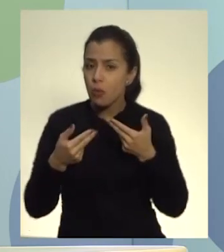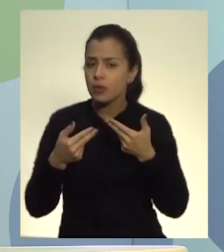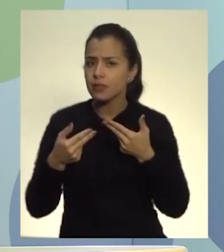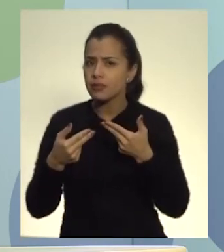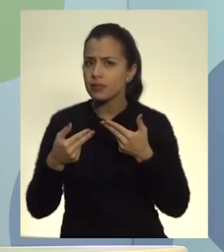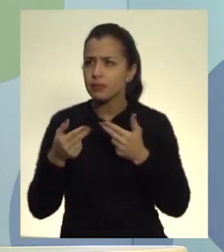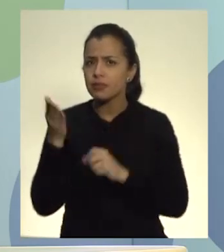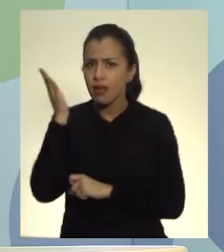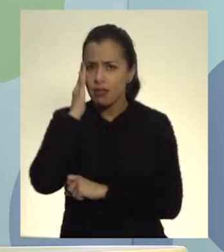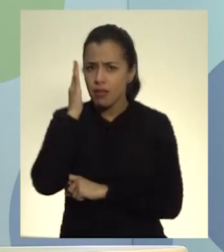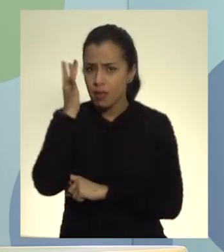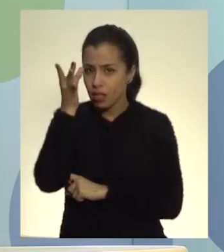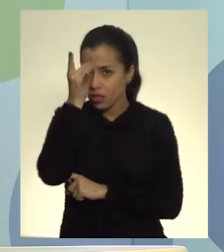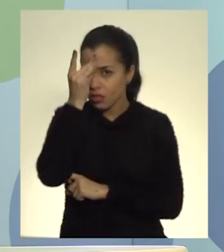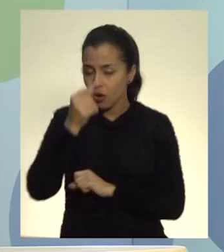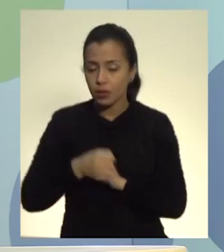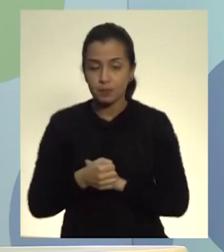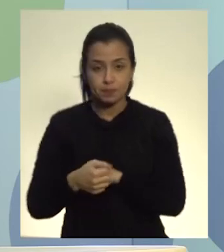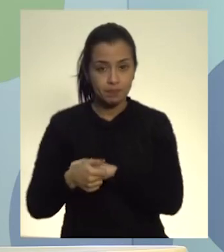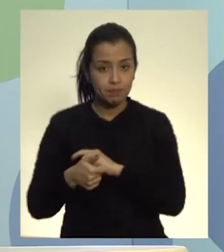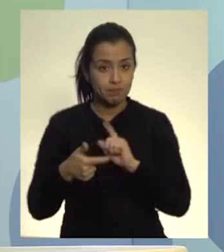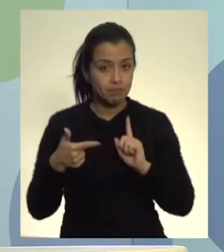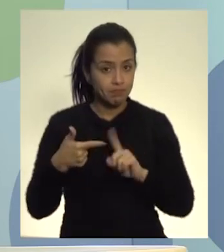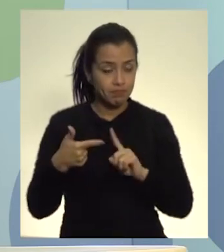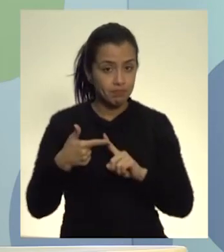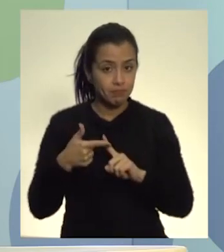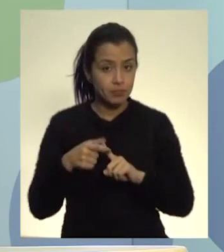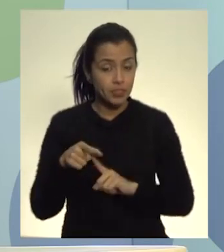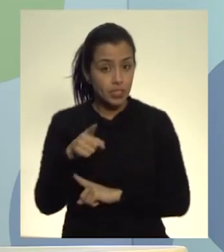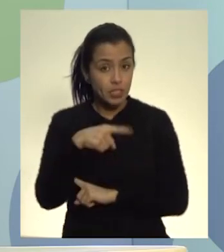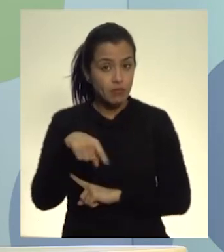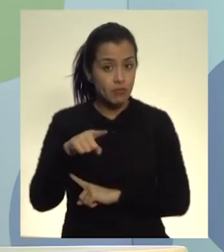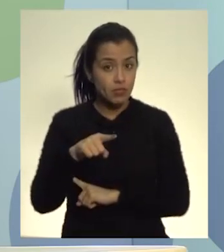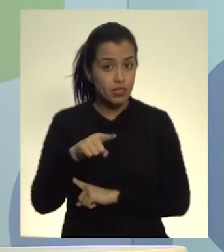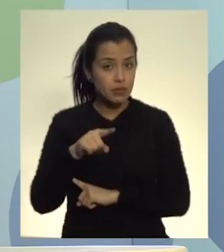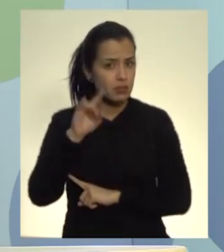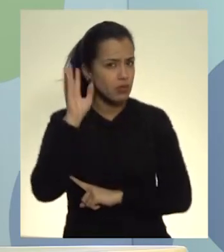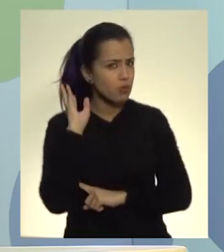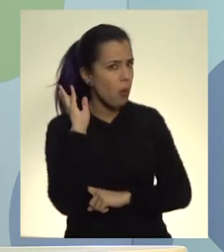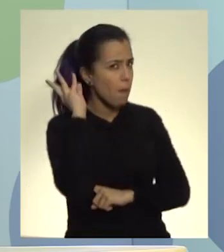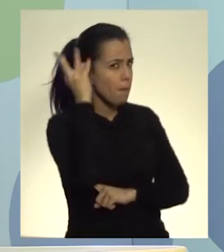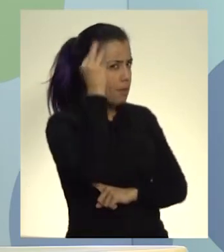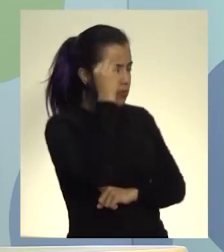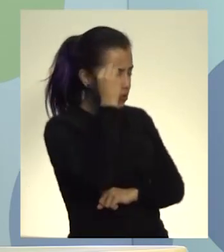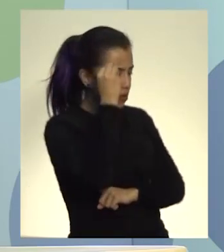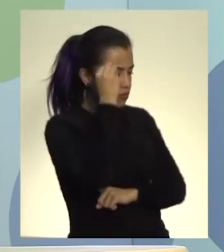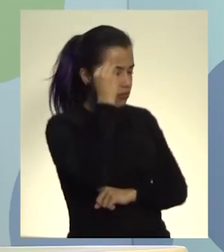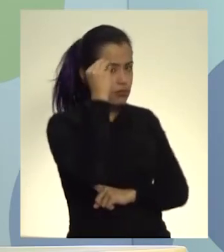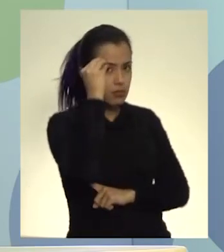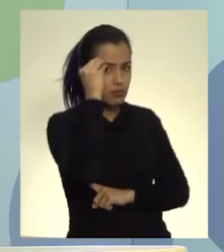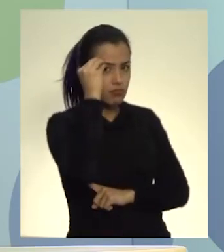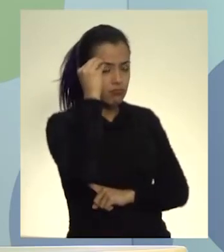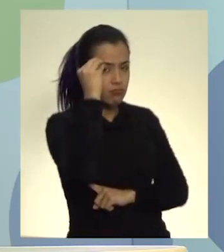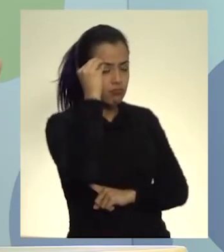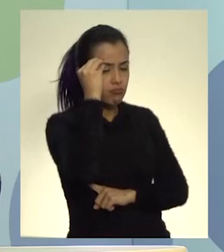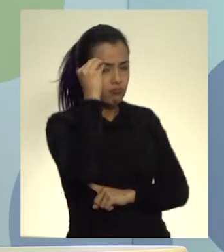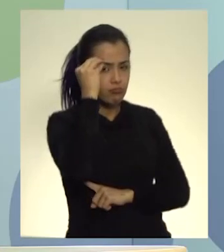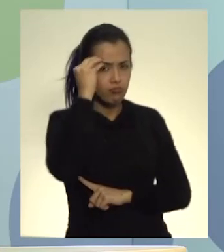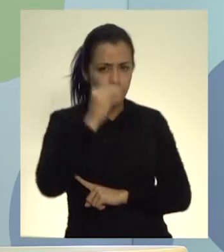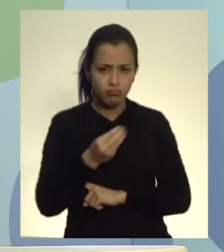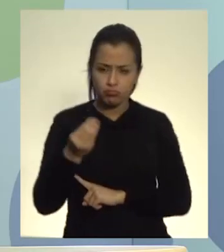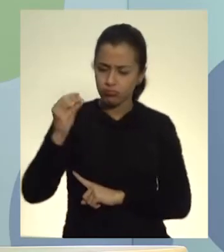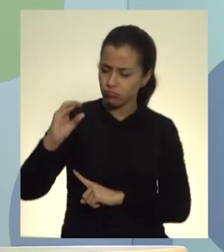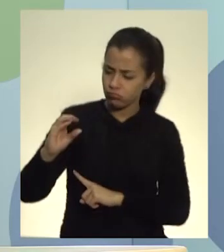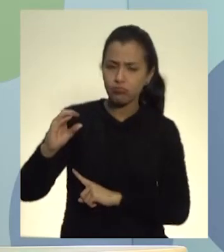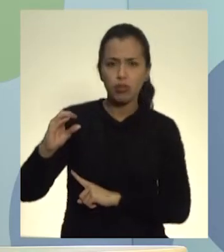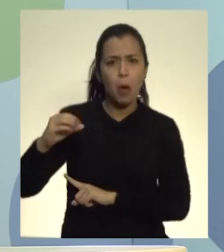reconhecer isso. Depois, vocês olharam as competências e aí dessas competências vocês retiraram qual